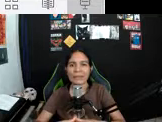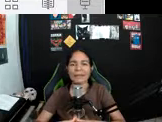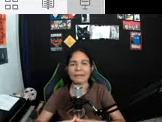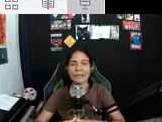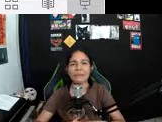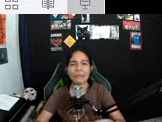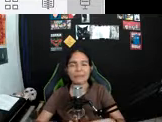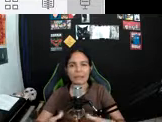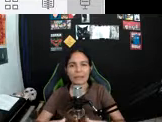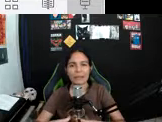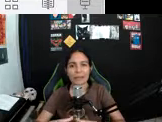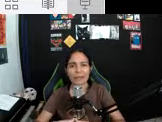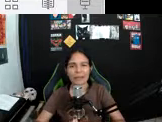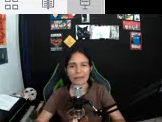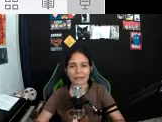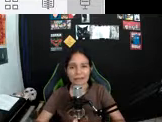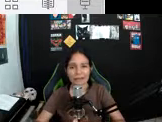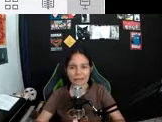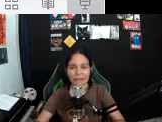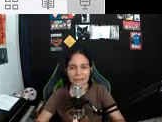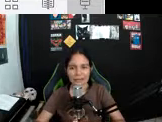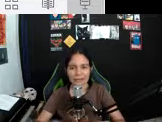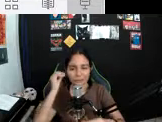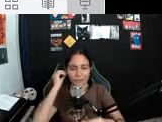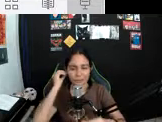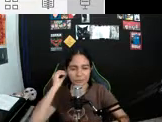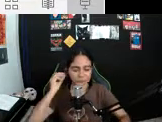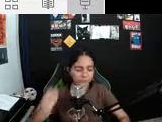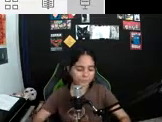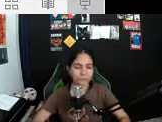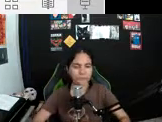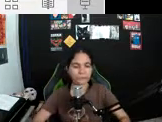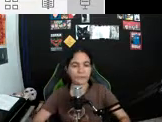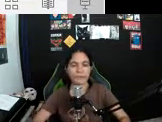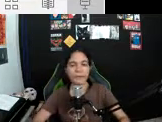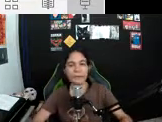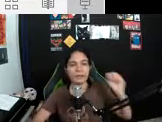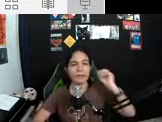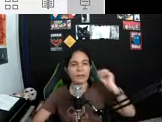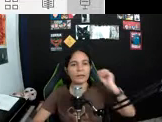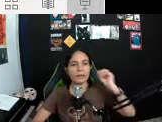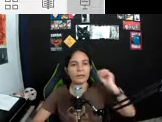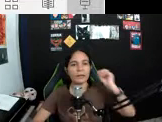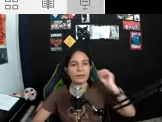um palhacinho, né? Achando que está sendo engraçado, bom?